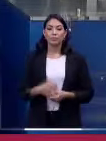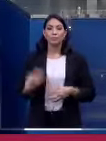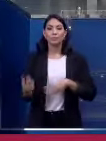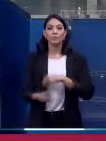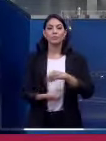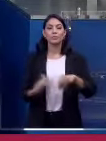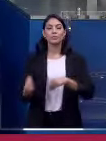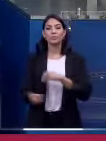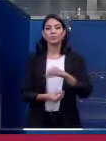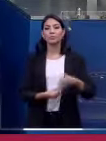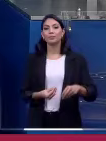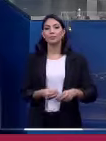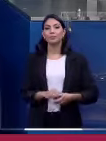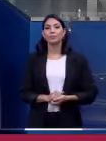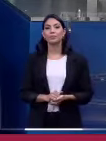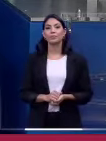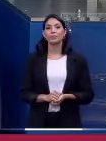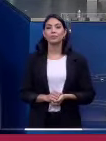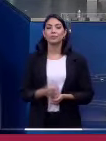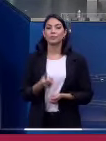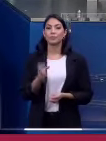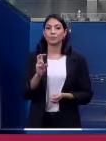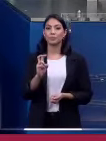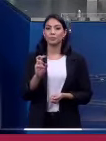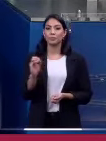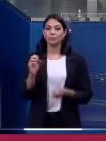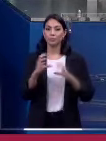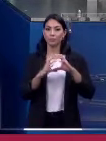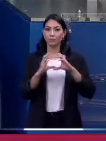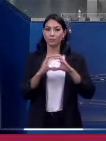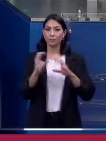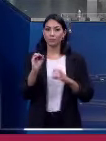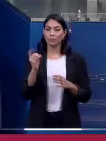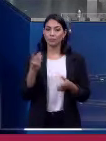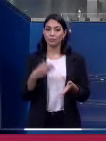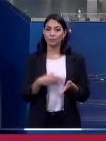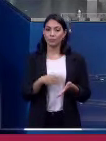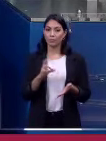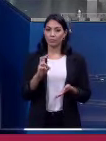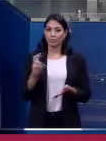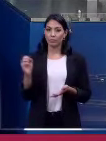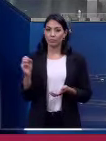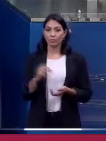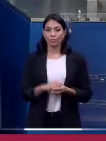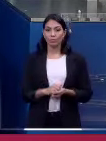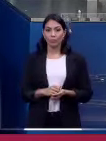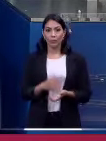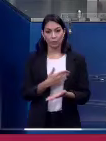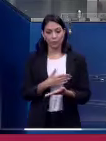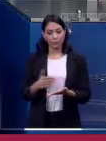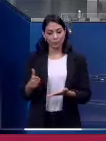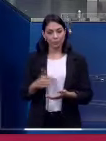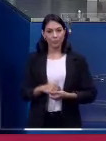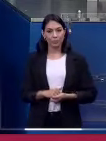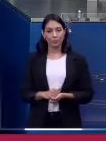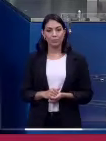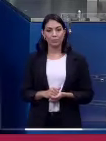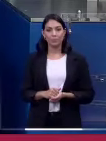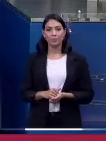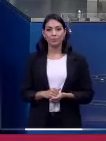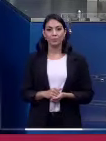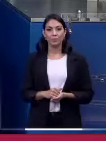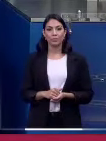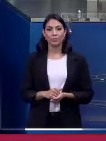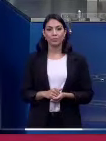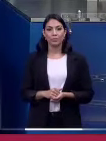Globo recarregado, embaralhando 50 bolas numeradas de 0 a 50. Começou o segundo sorteio da